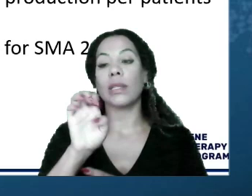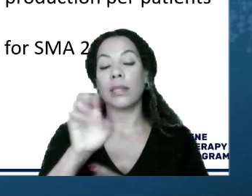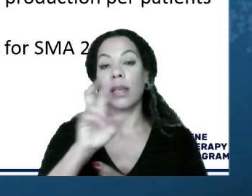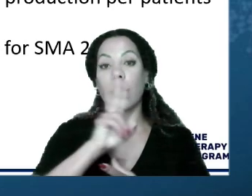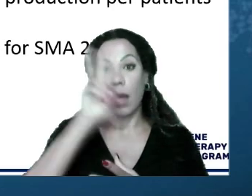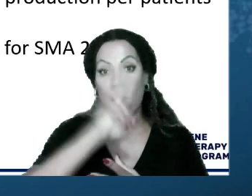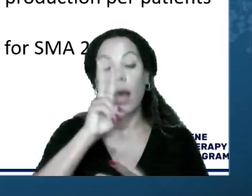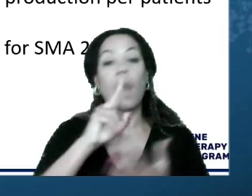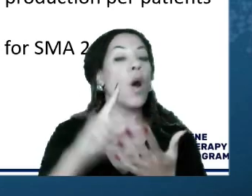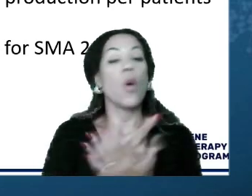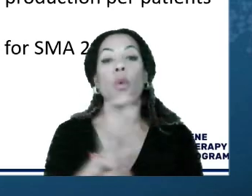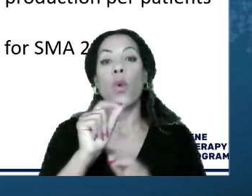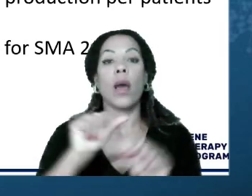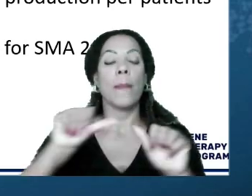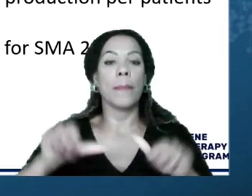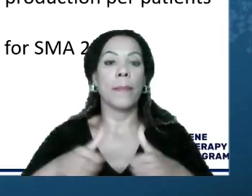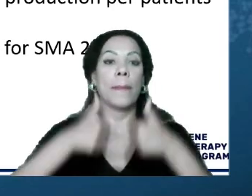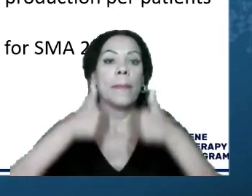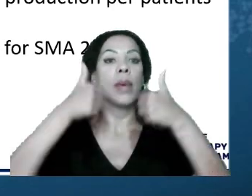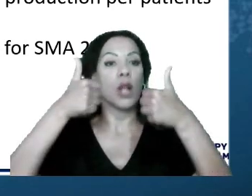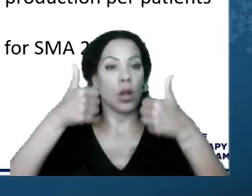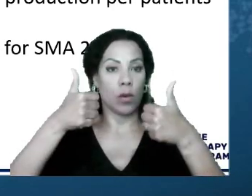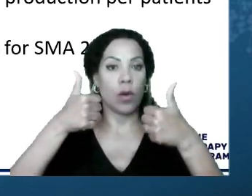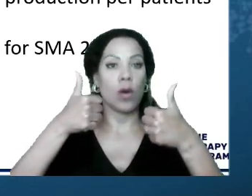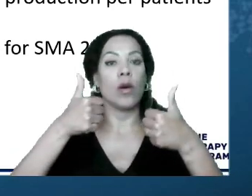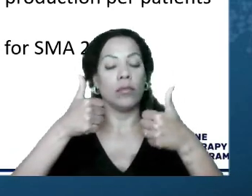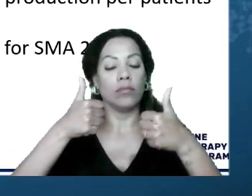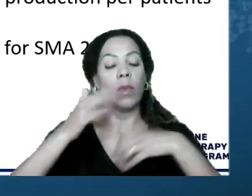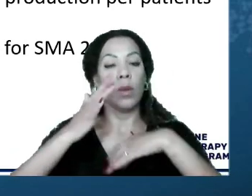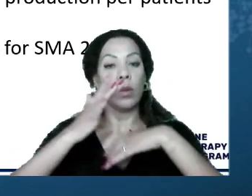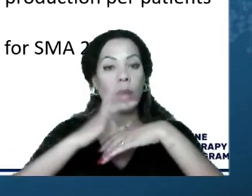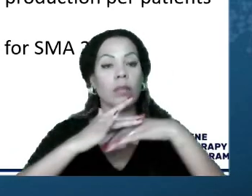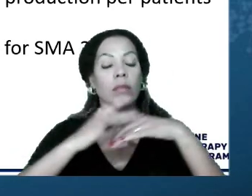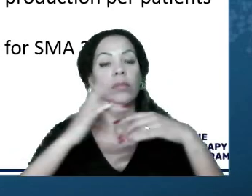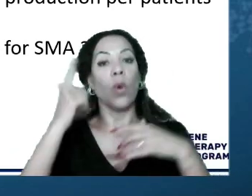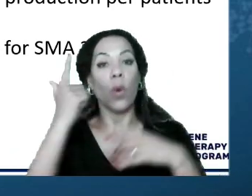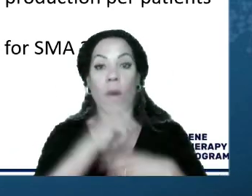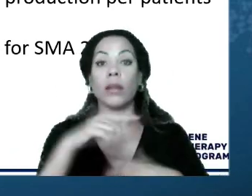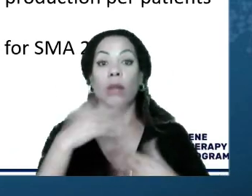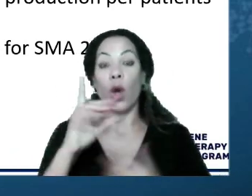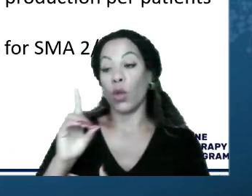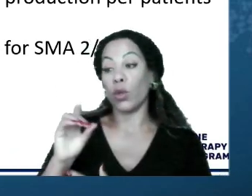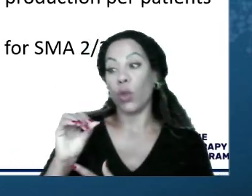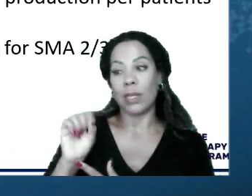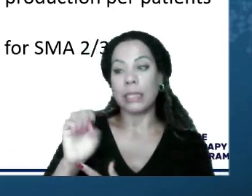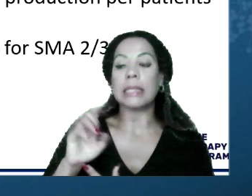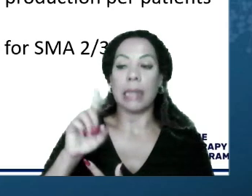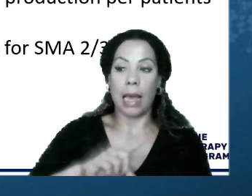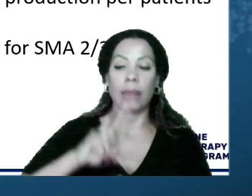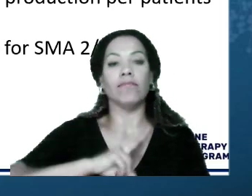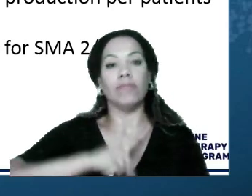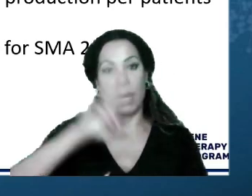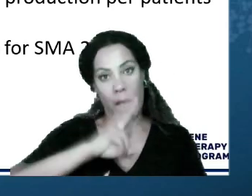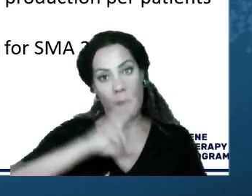uma melhoria considerável no prognóstico dessa doença. Então, a dose é muito alta,